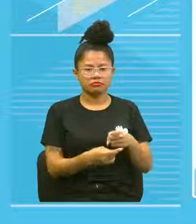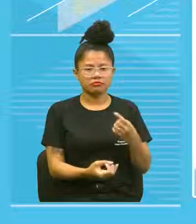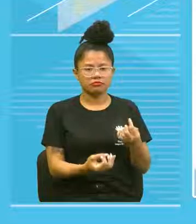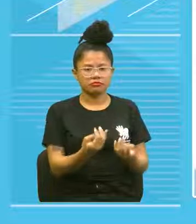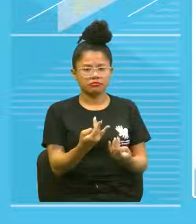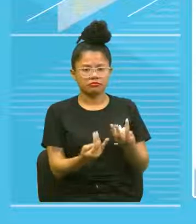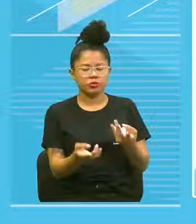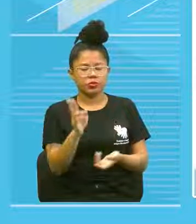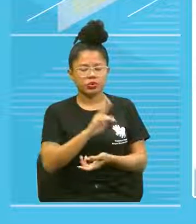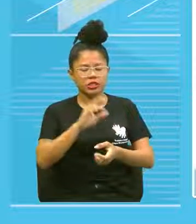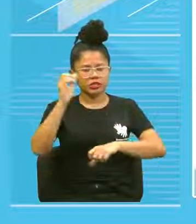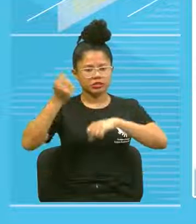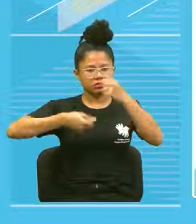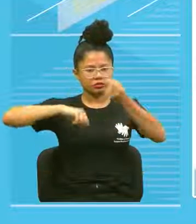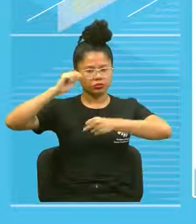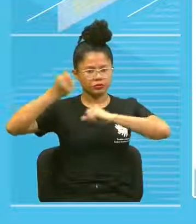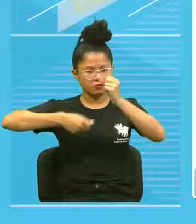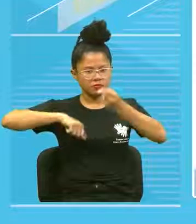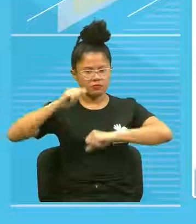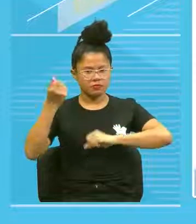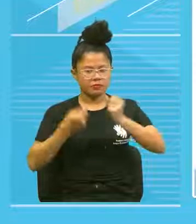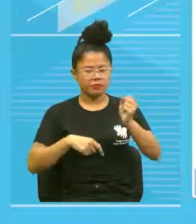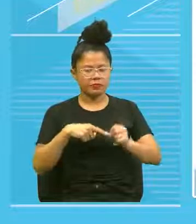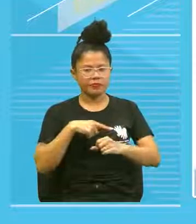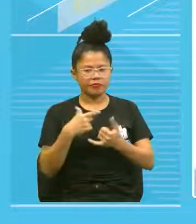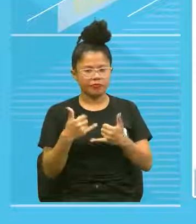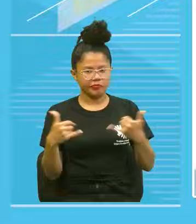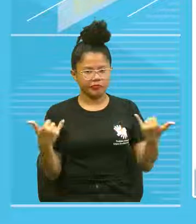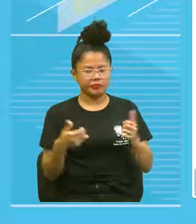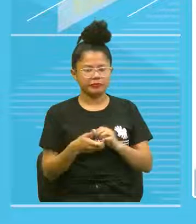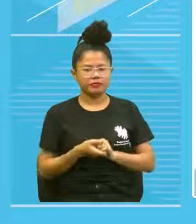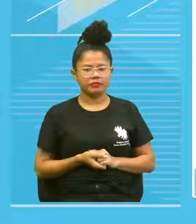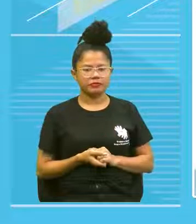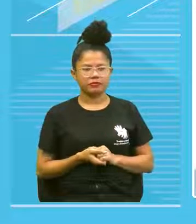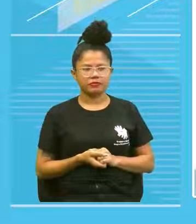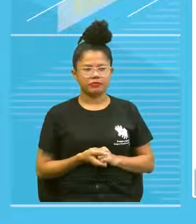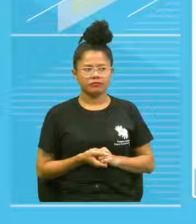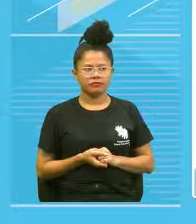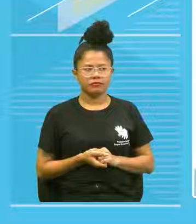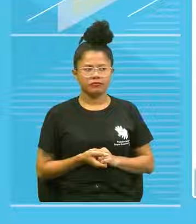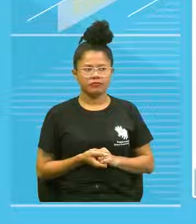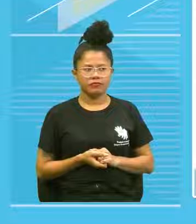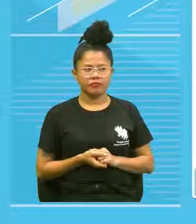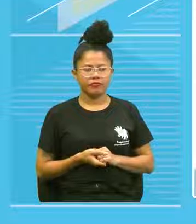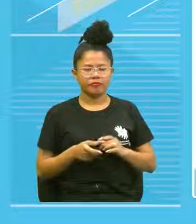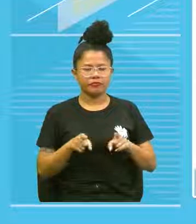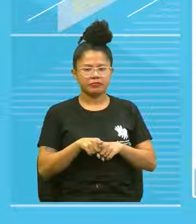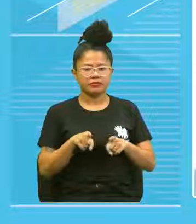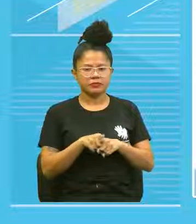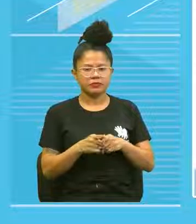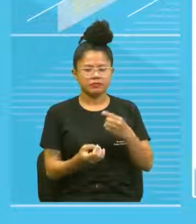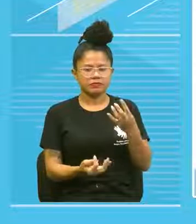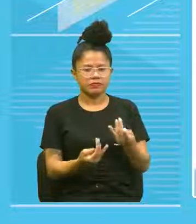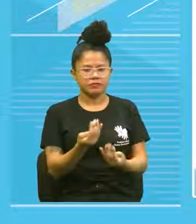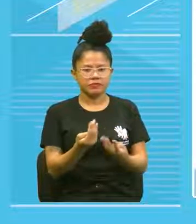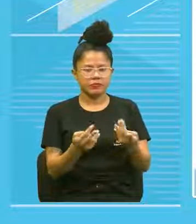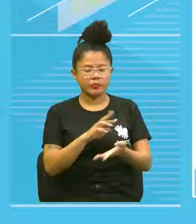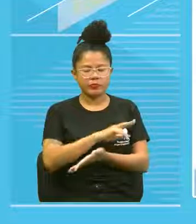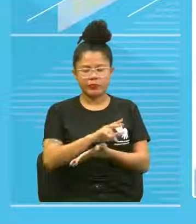Termas elétricas para gerar energia e para tocar fogo nas